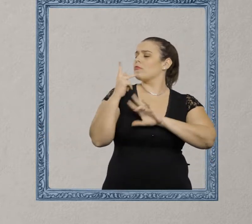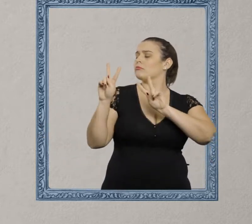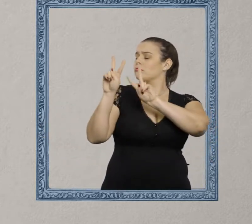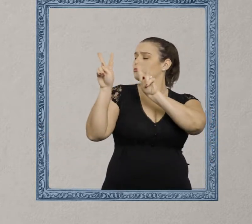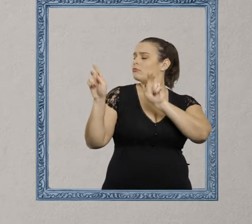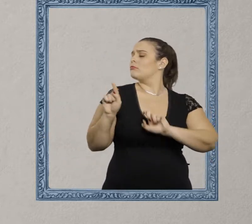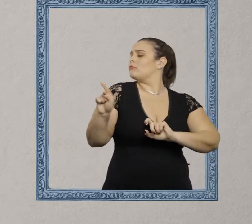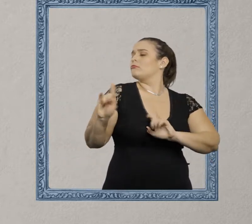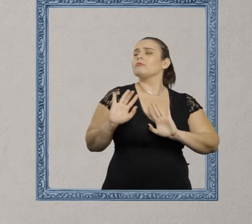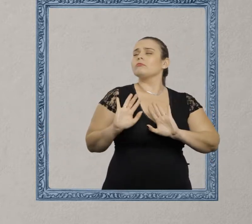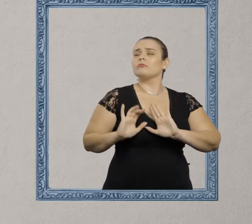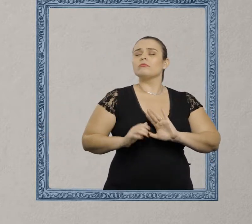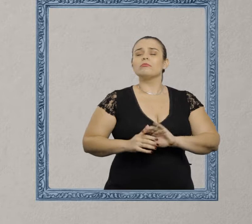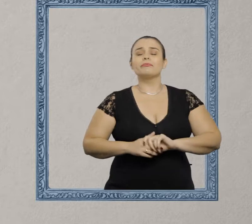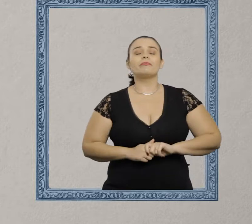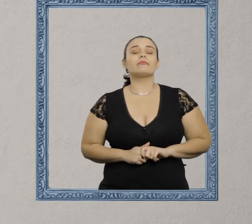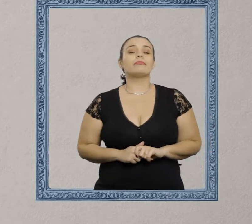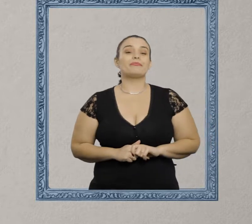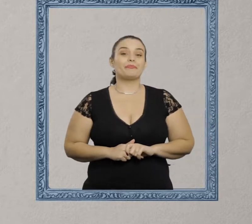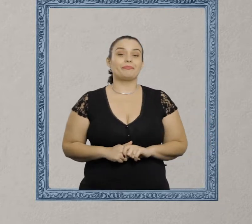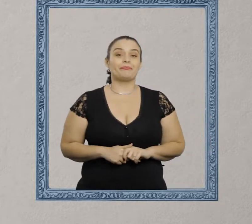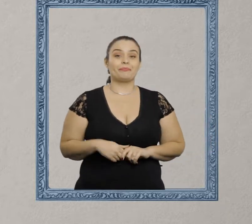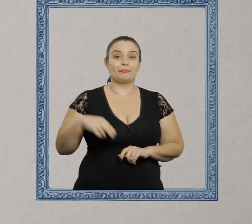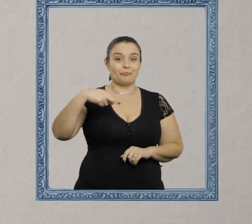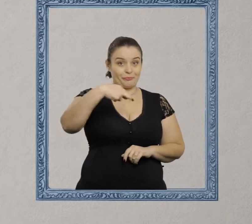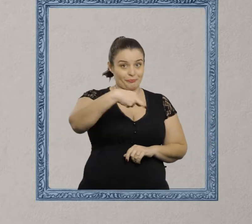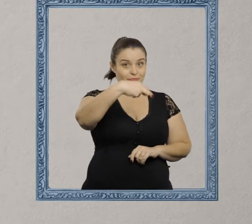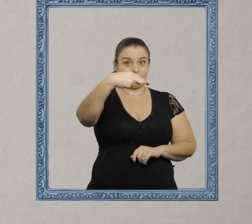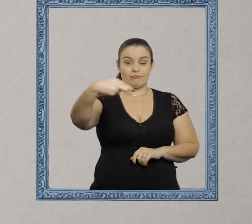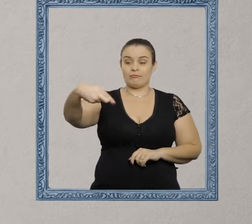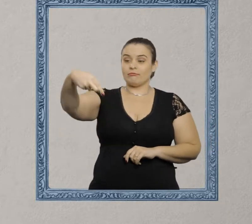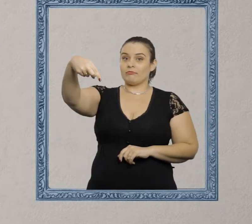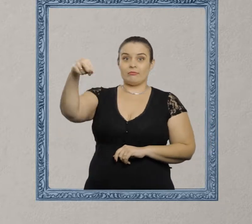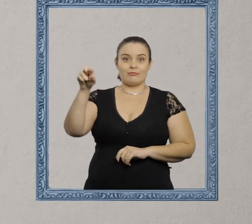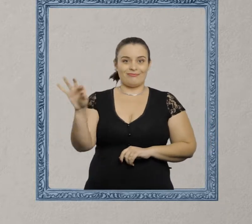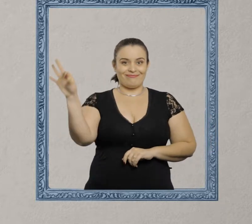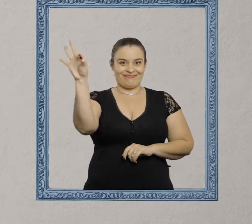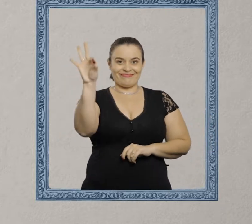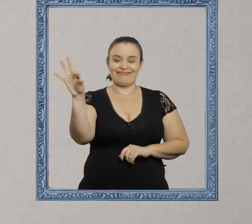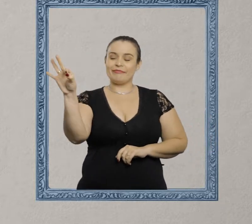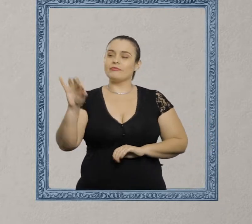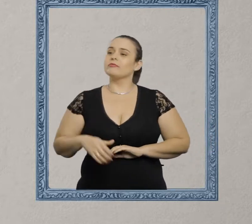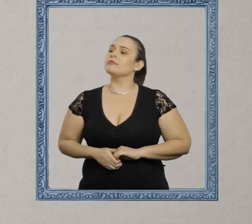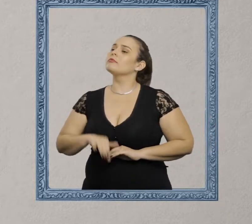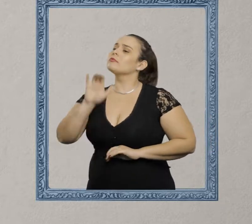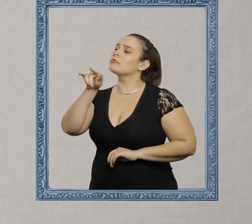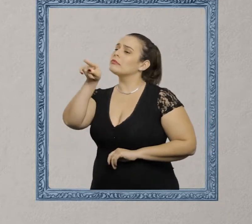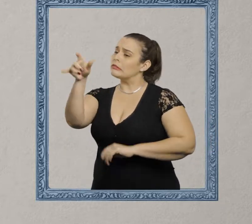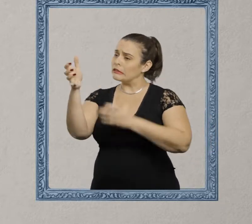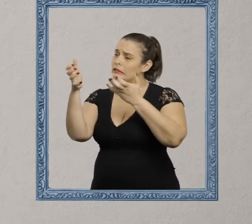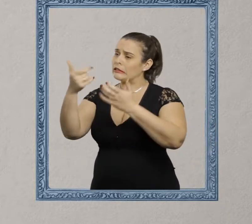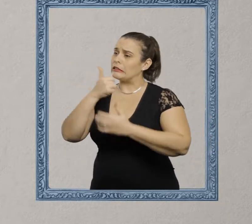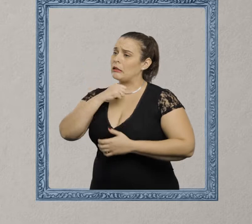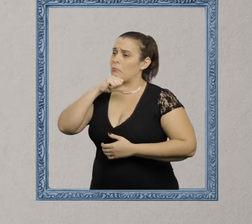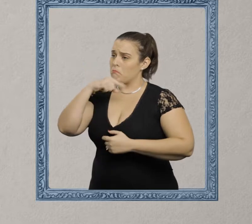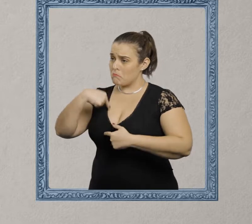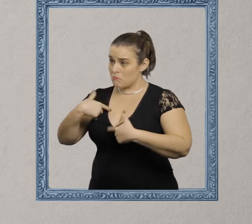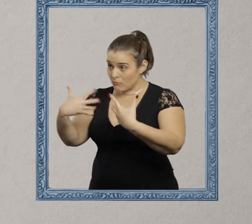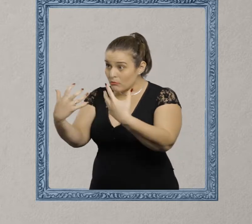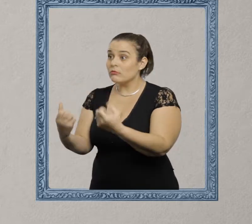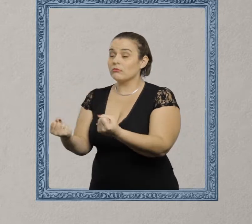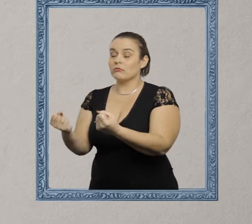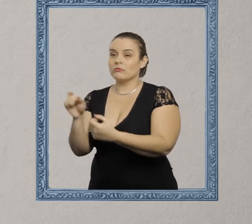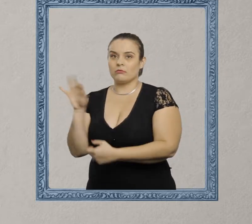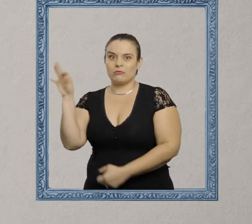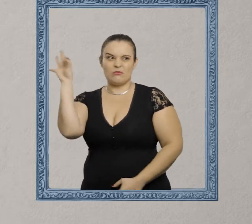"Eu não quero falar dessas coisas com você." Peter foi falar com o Sininho. Ele perguntou se a fadinha queria ser